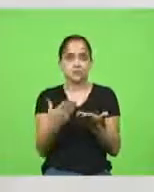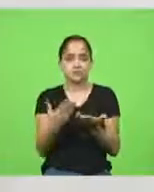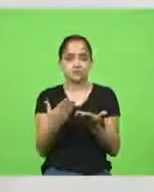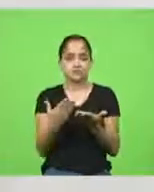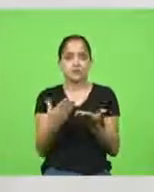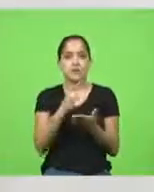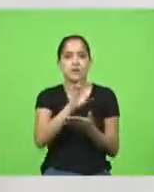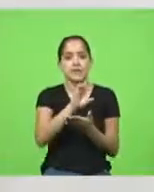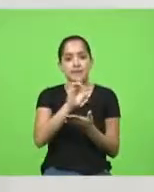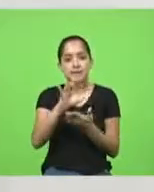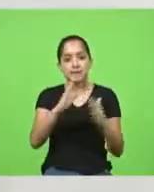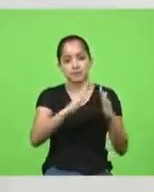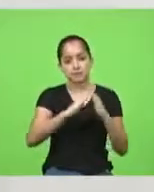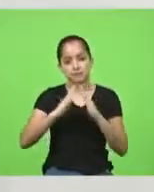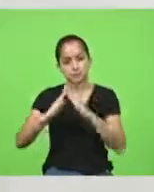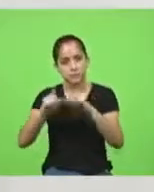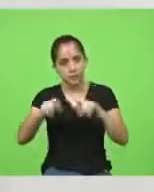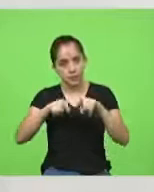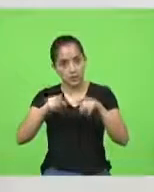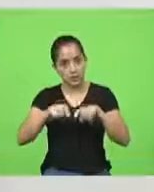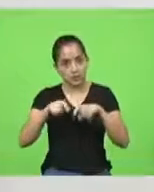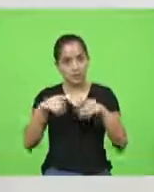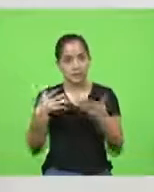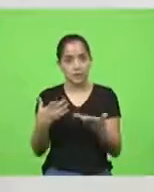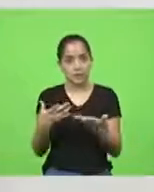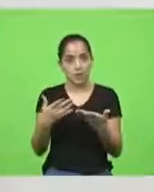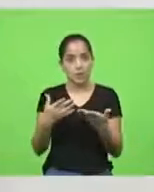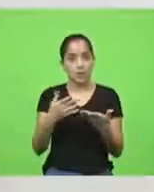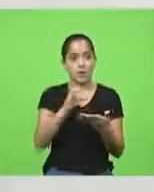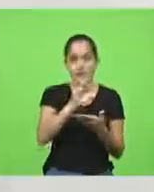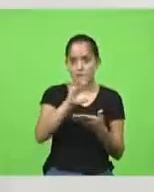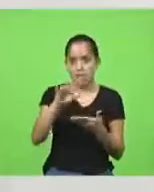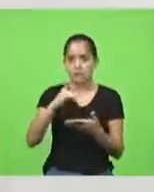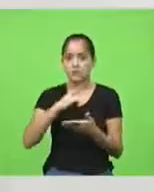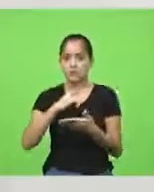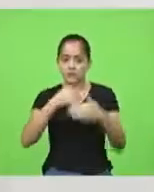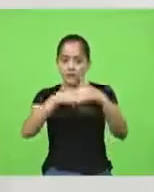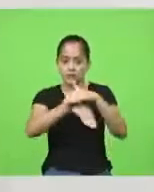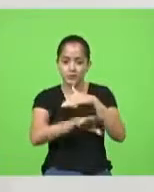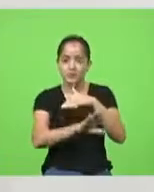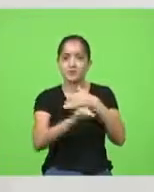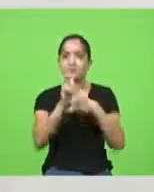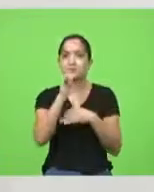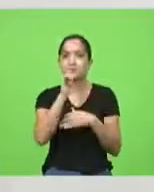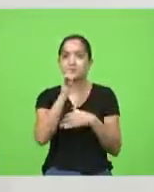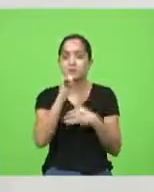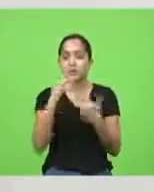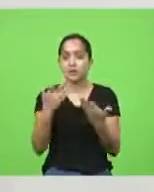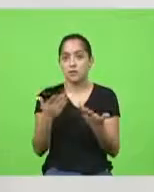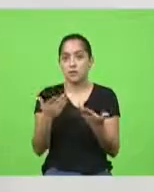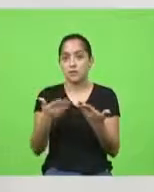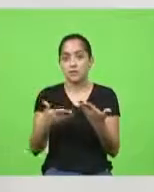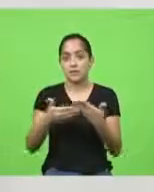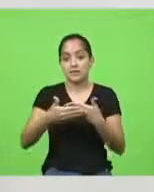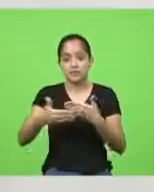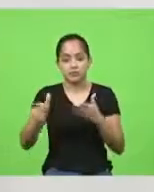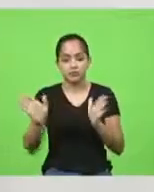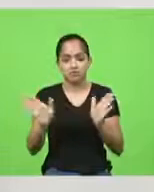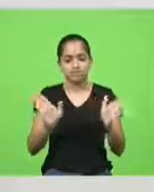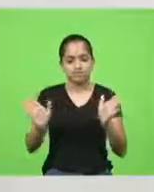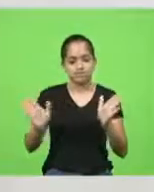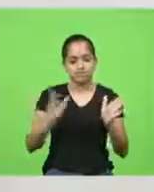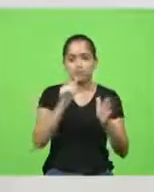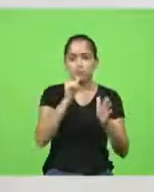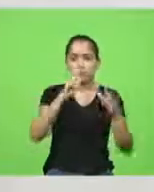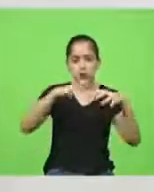cada propriedade rural catarinense tem a sua reservação de água, para que, durante o período que chove